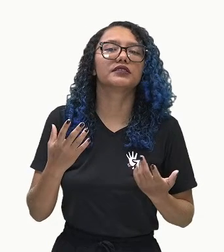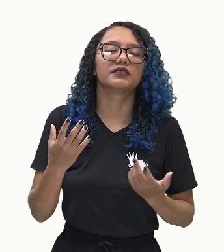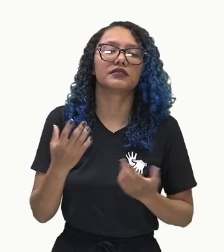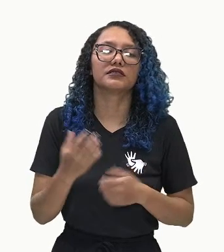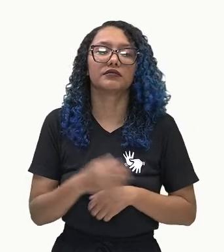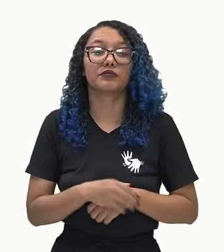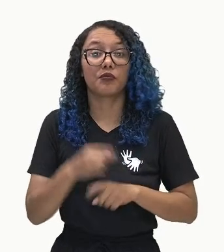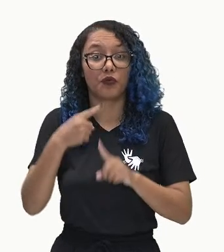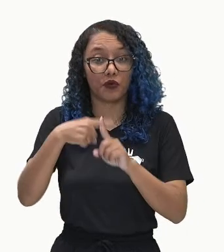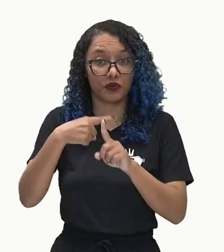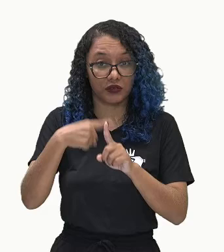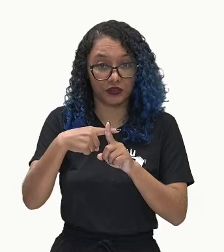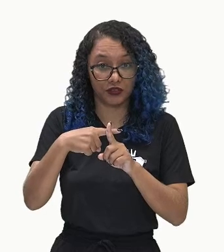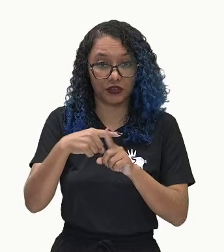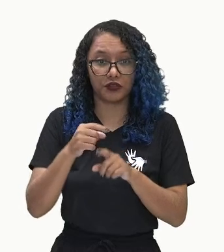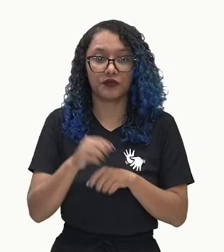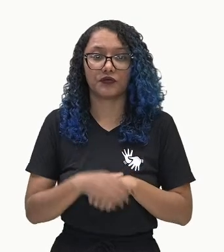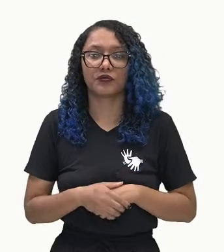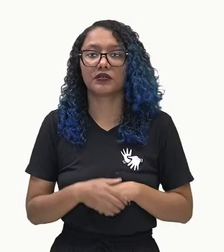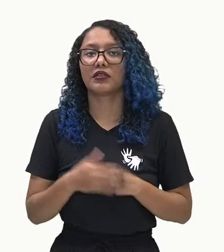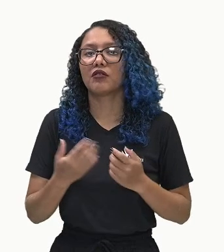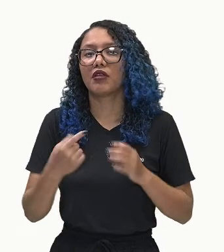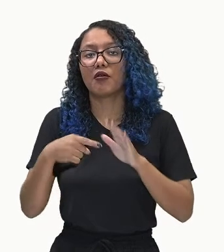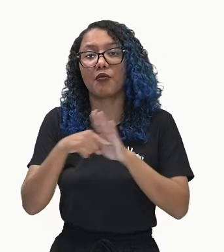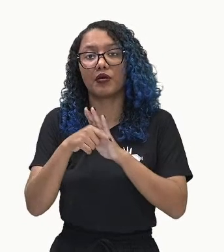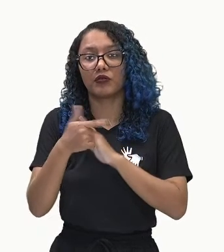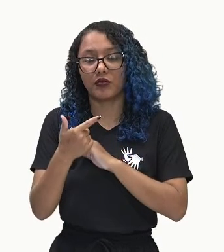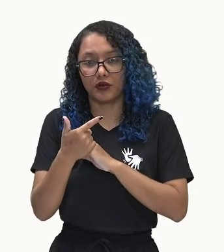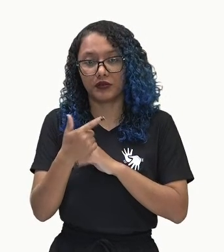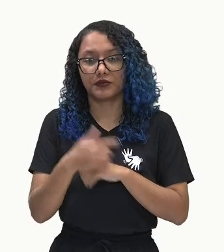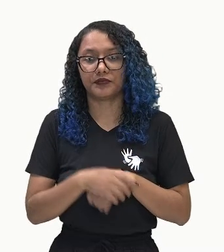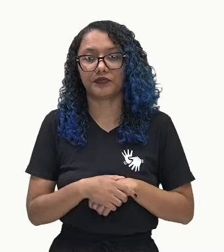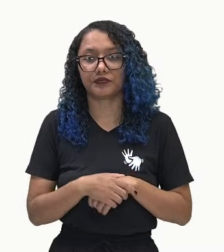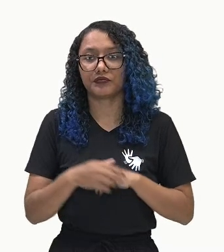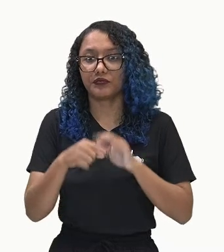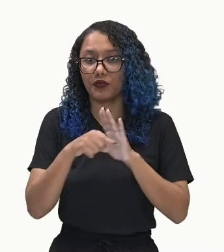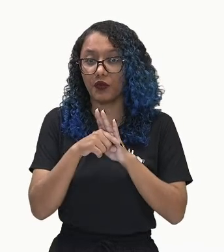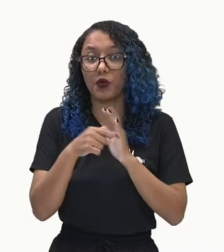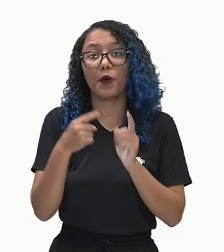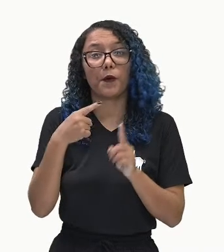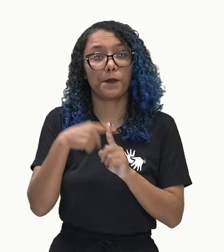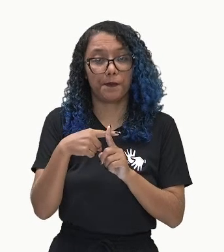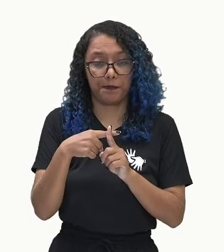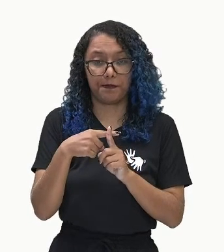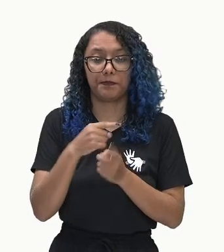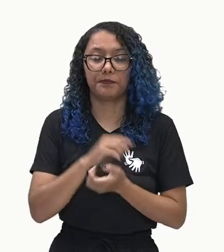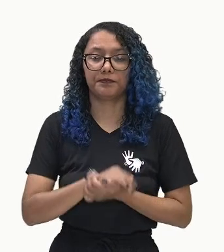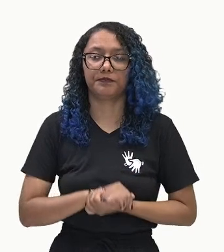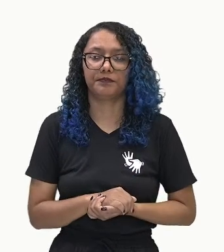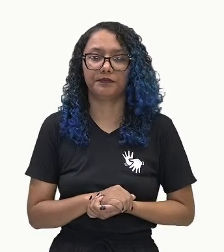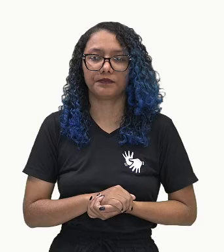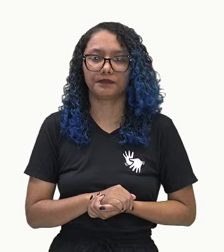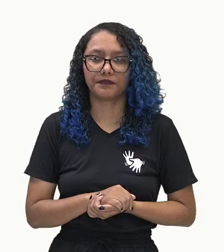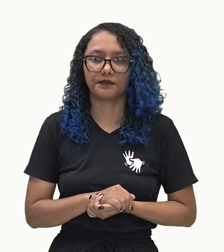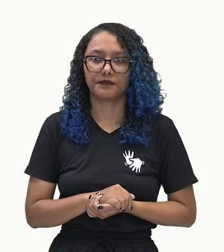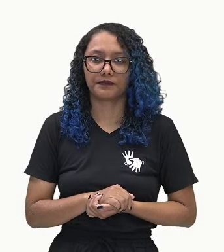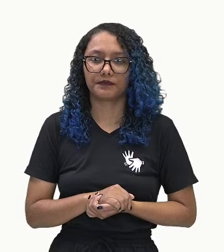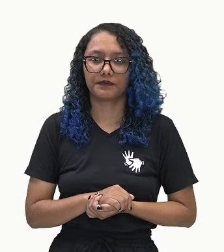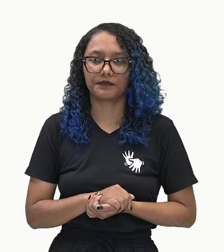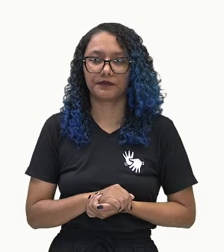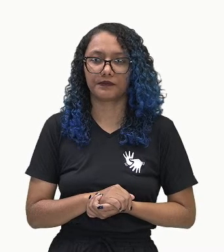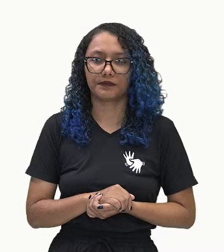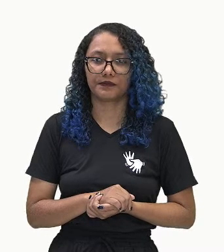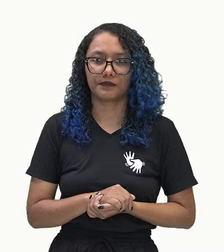ter um valor negativo subtraído de um valor positivo. Então, automaticamente, a gente